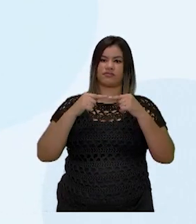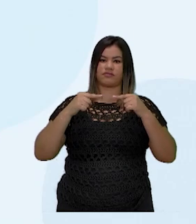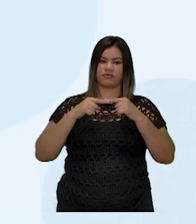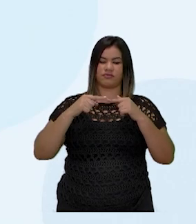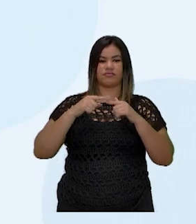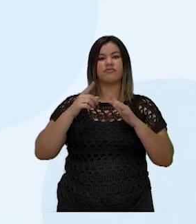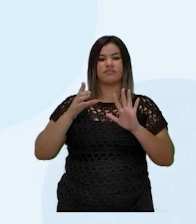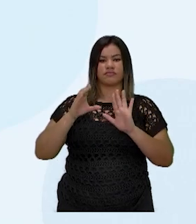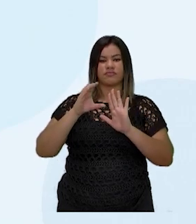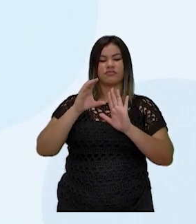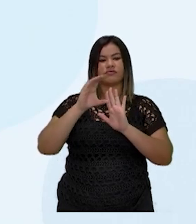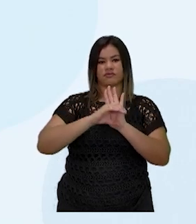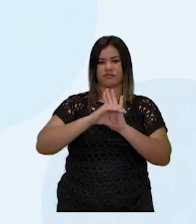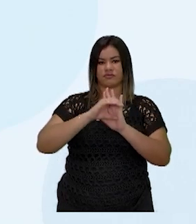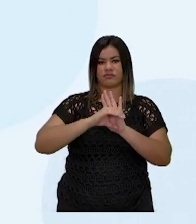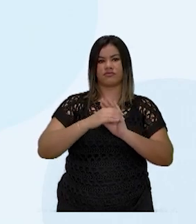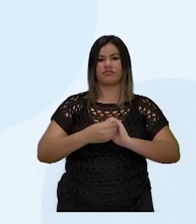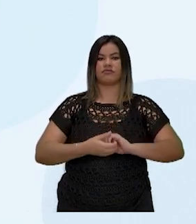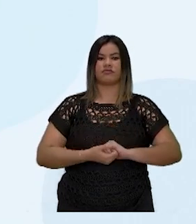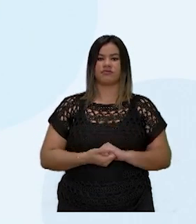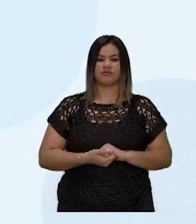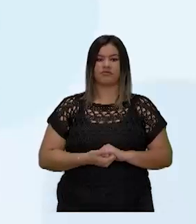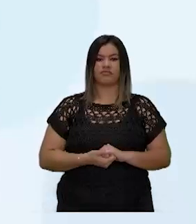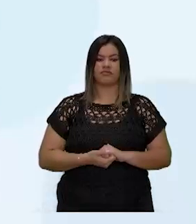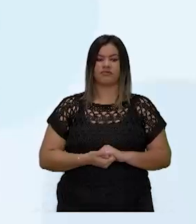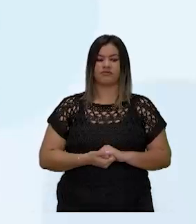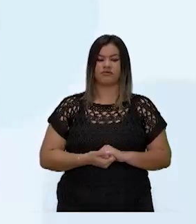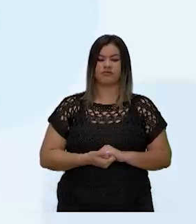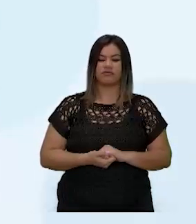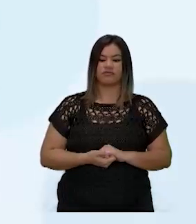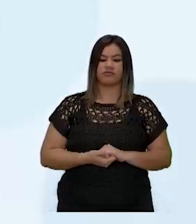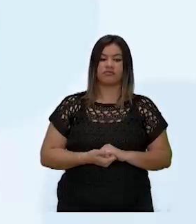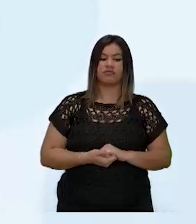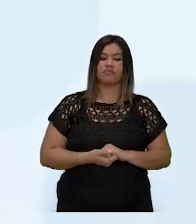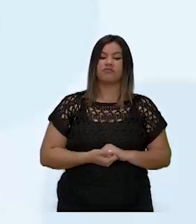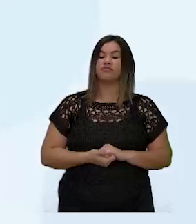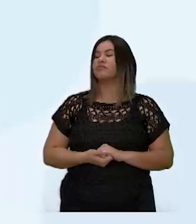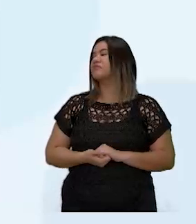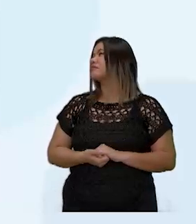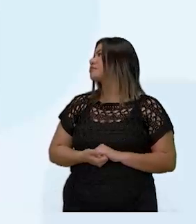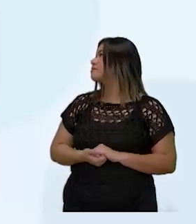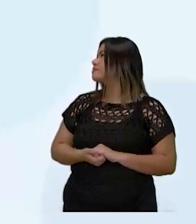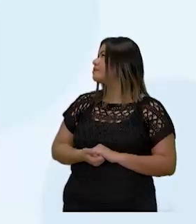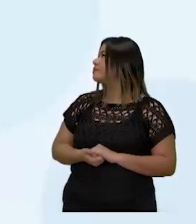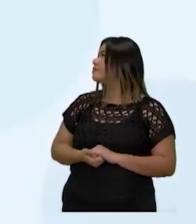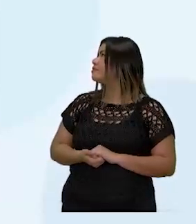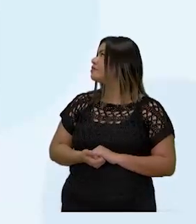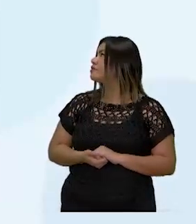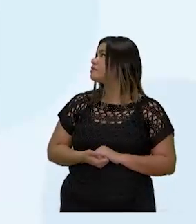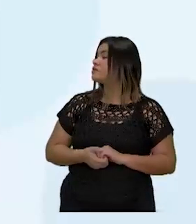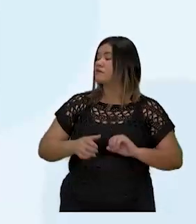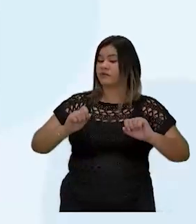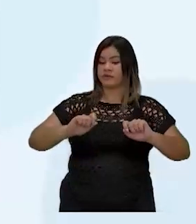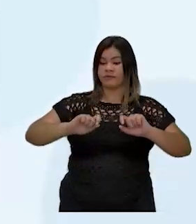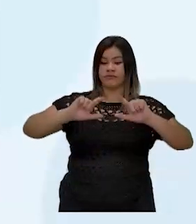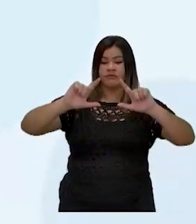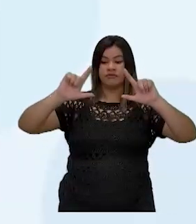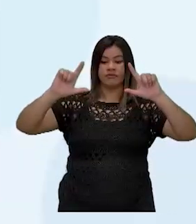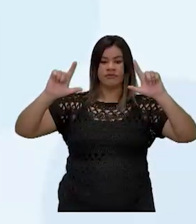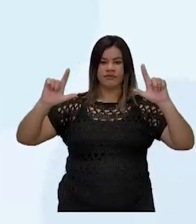mapas são uma proposta de um conjunto de atividades onde as metodologias ativas estão